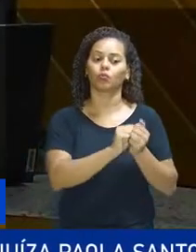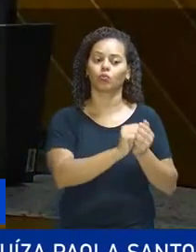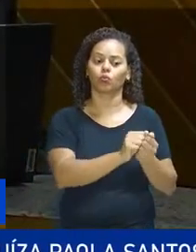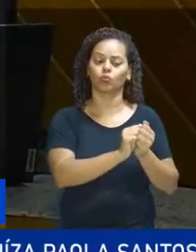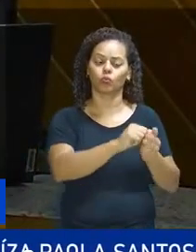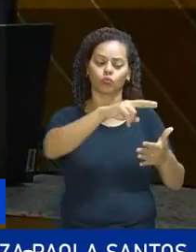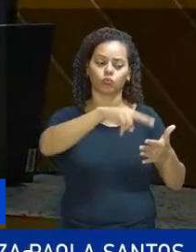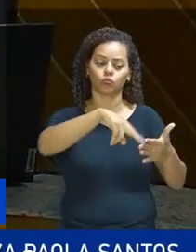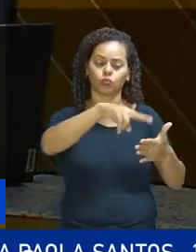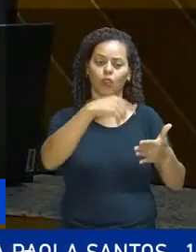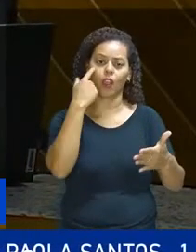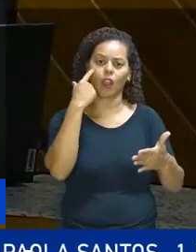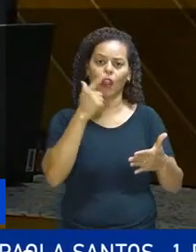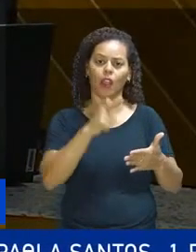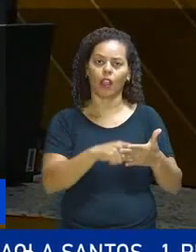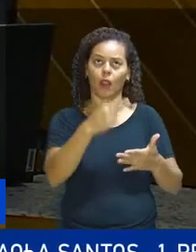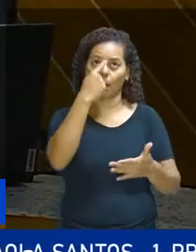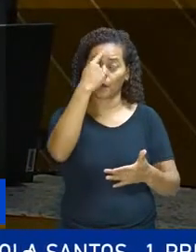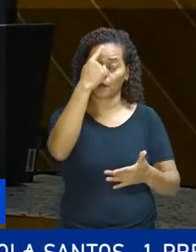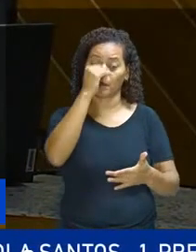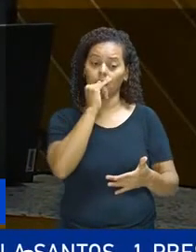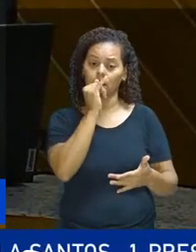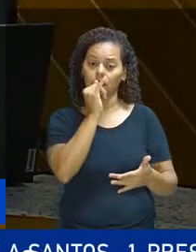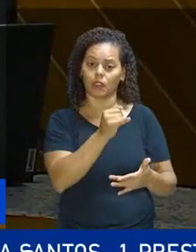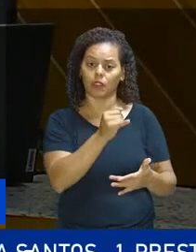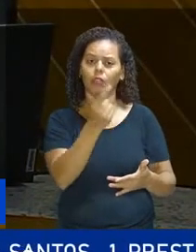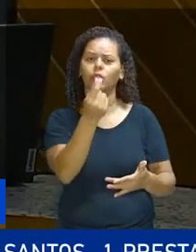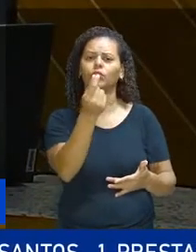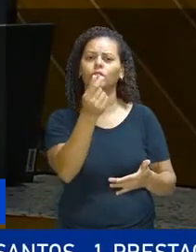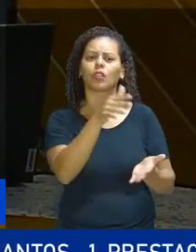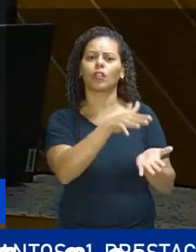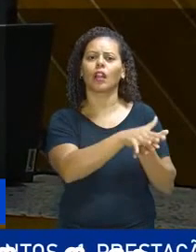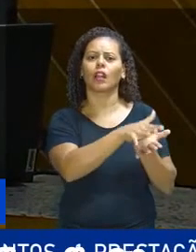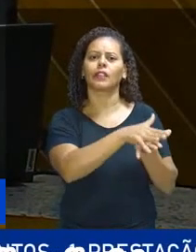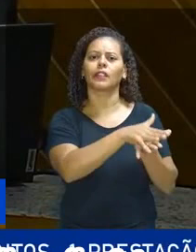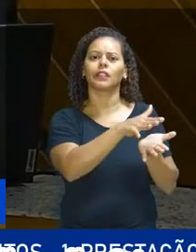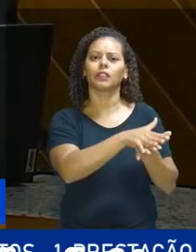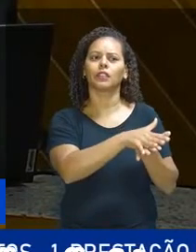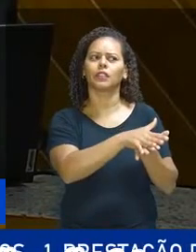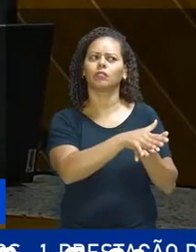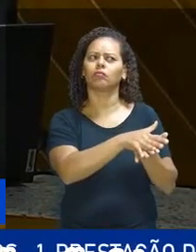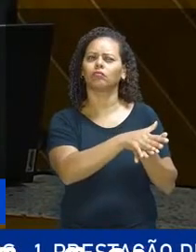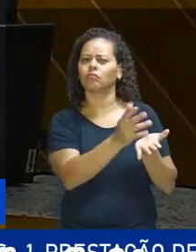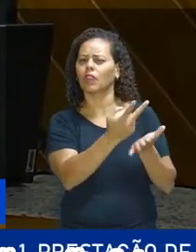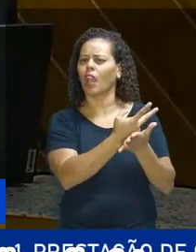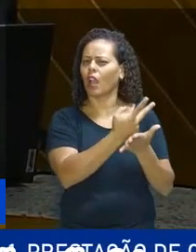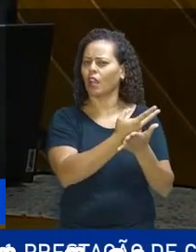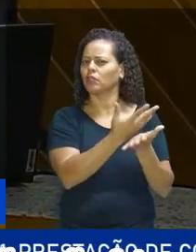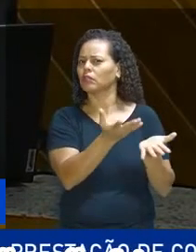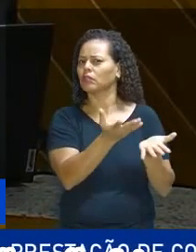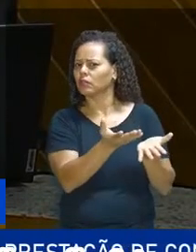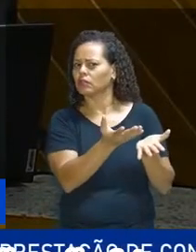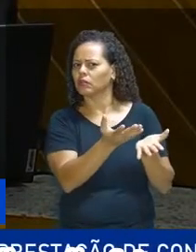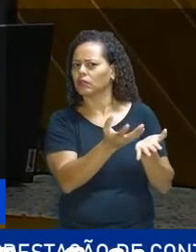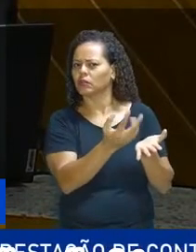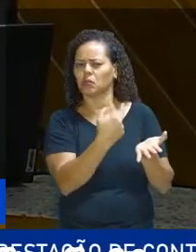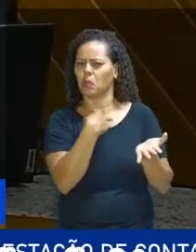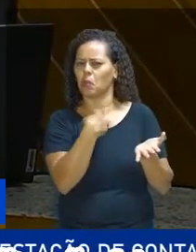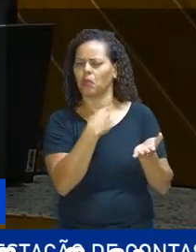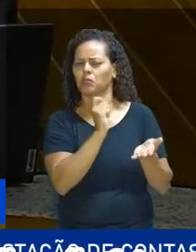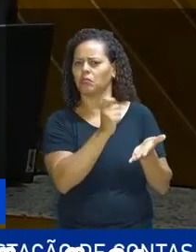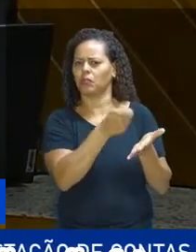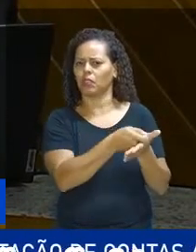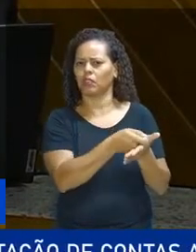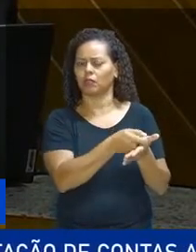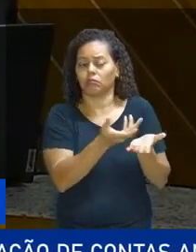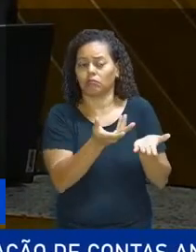excelência. Eu penso que o principal é dizer, o dinheiro foi gasto ilegalmente em alguma coisa que não se pode pagar? Não